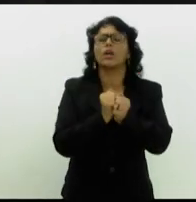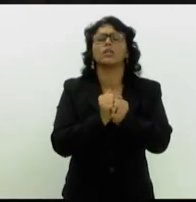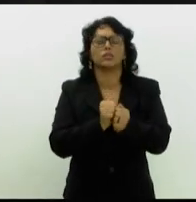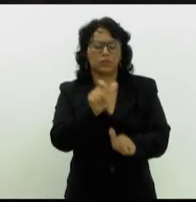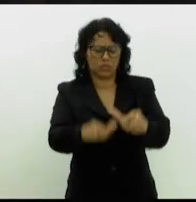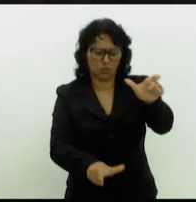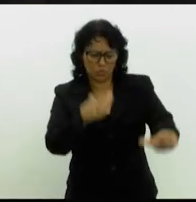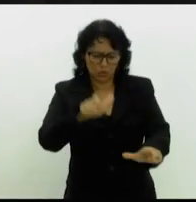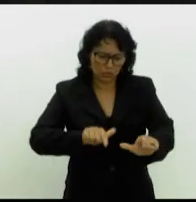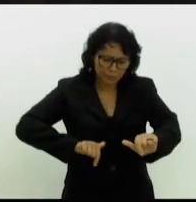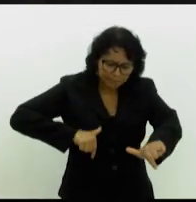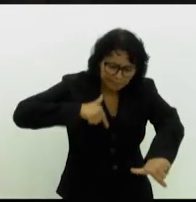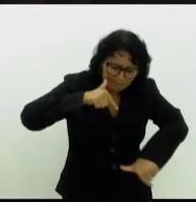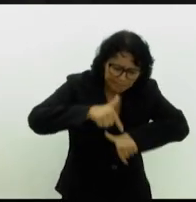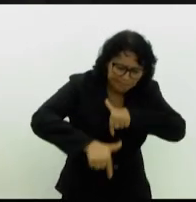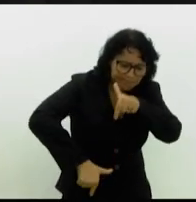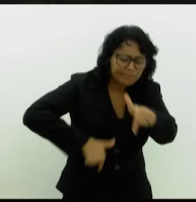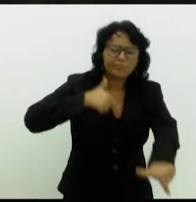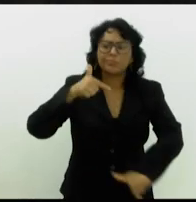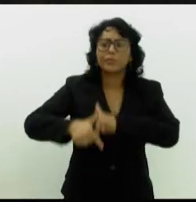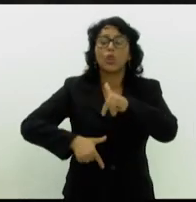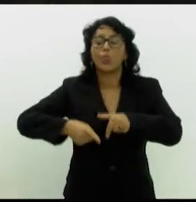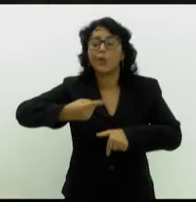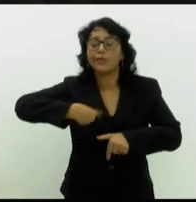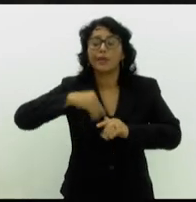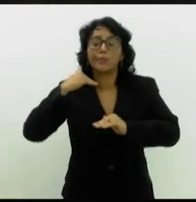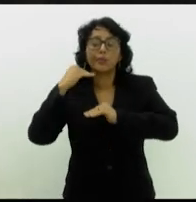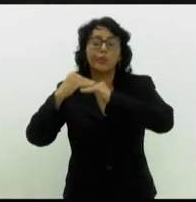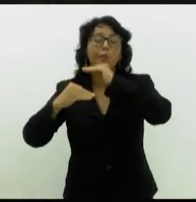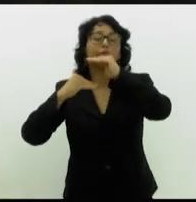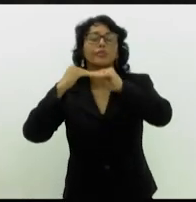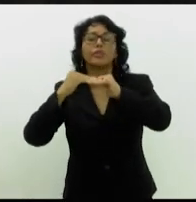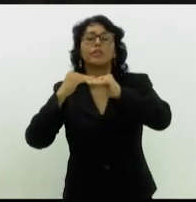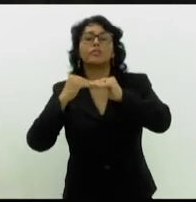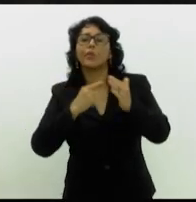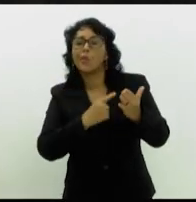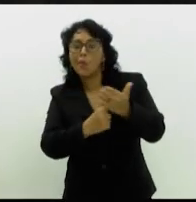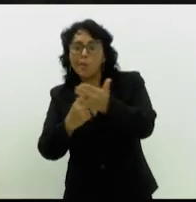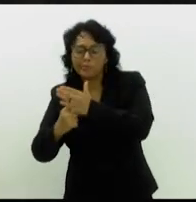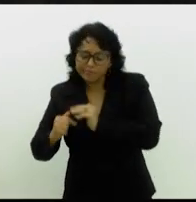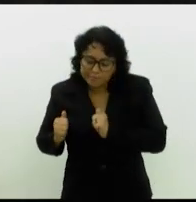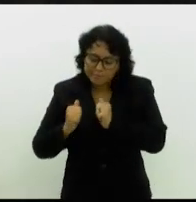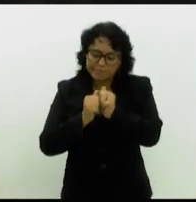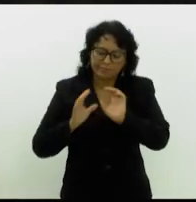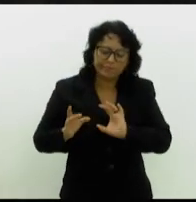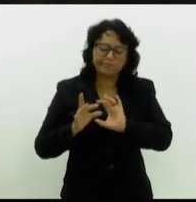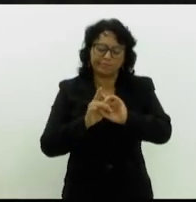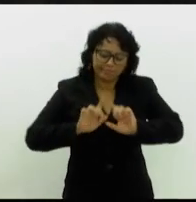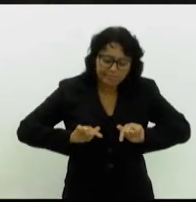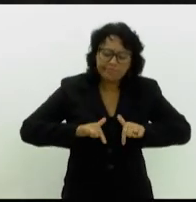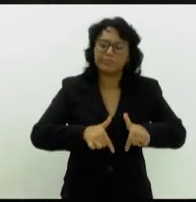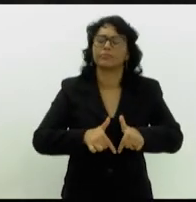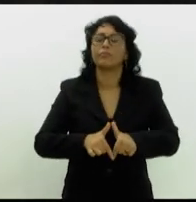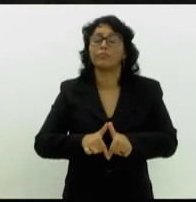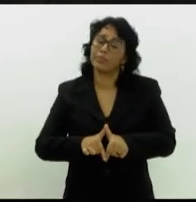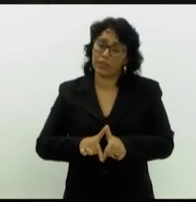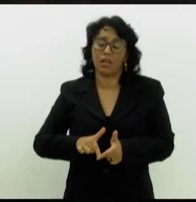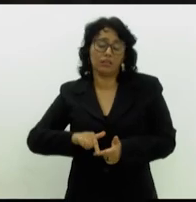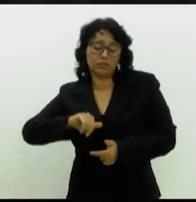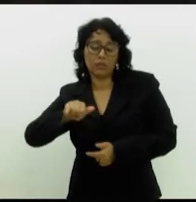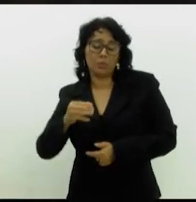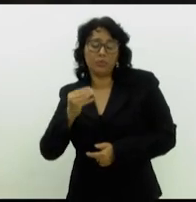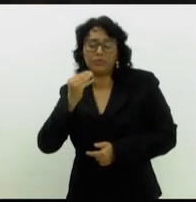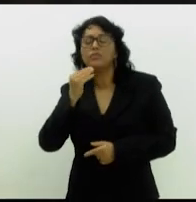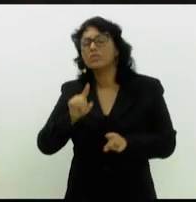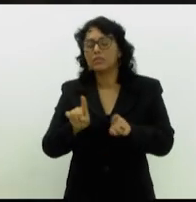construindo alternativa para que se tenha eh as mobilizações aproveito também a oportunidade para para